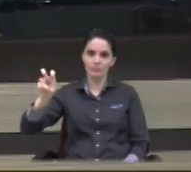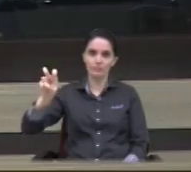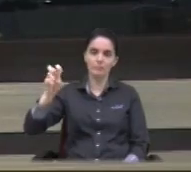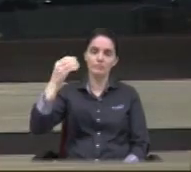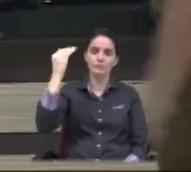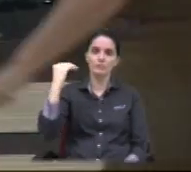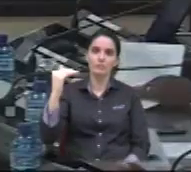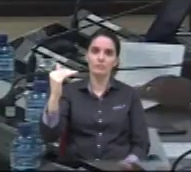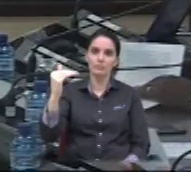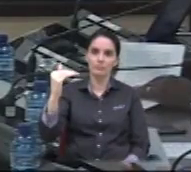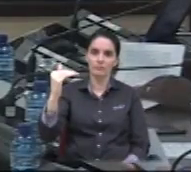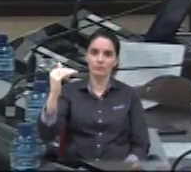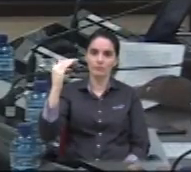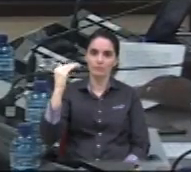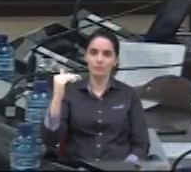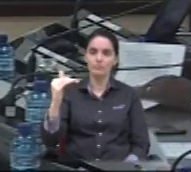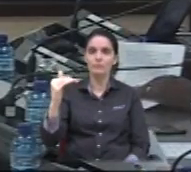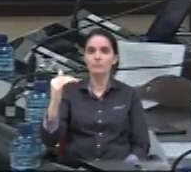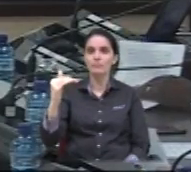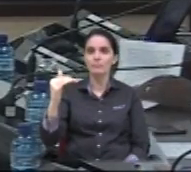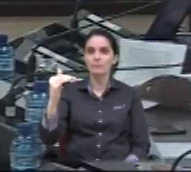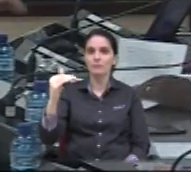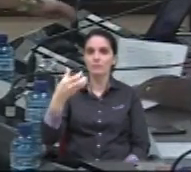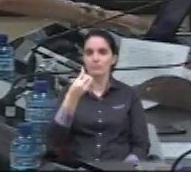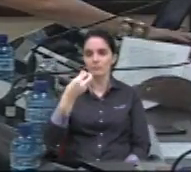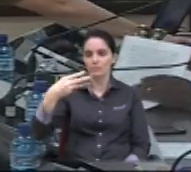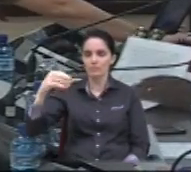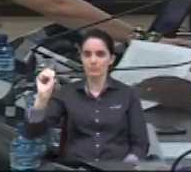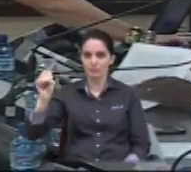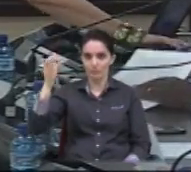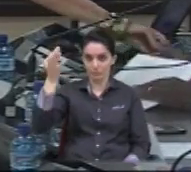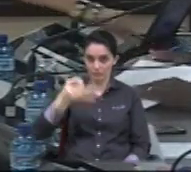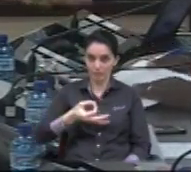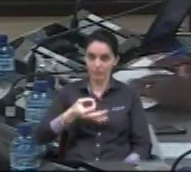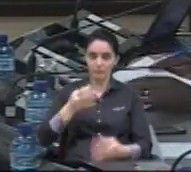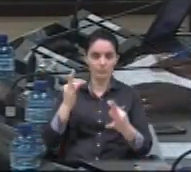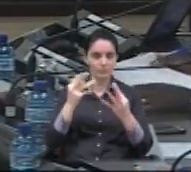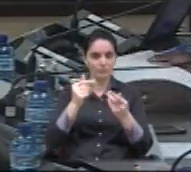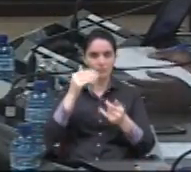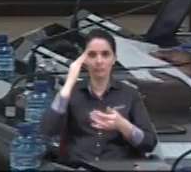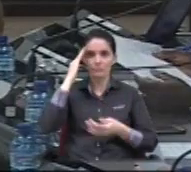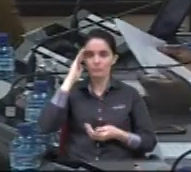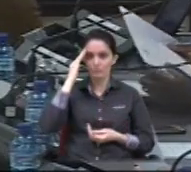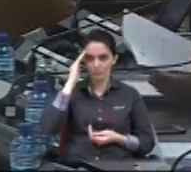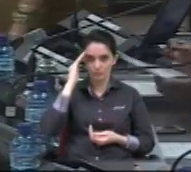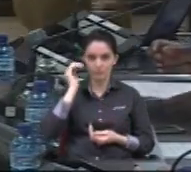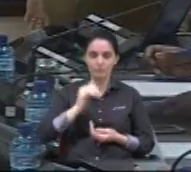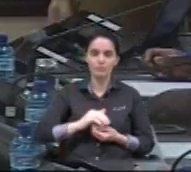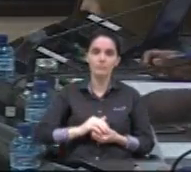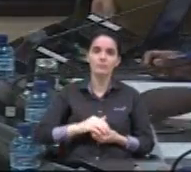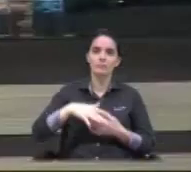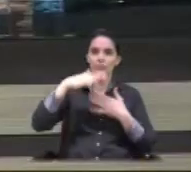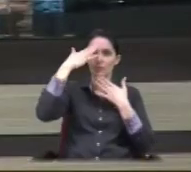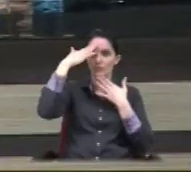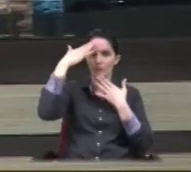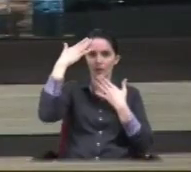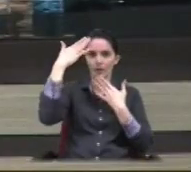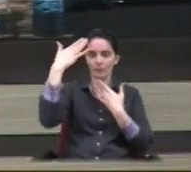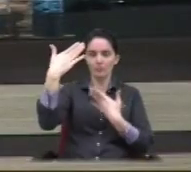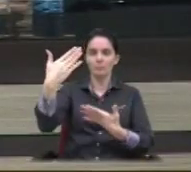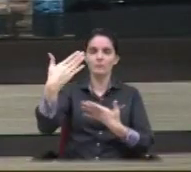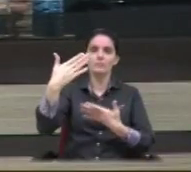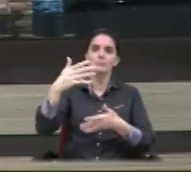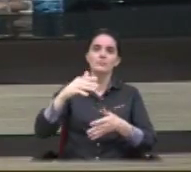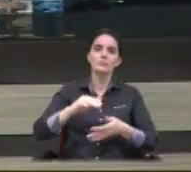636, 637, 638. Certo do entendimento e compreensão de Vossa Excelência, apresento neste ensejo meus protestos de